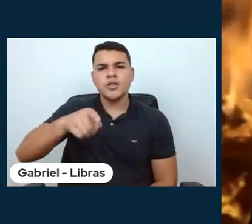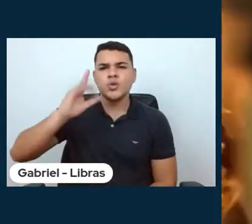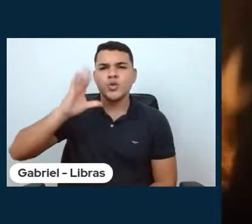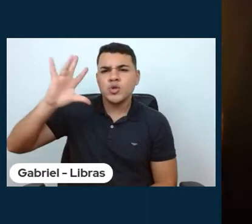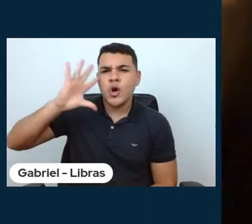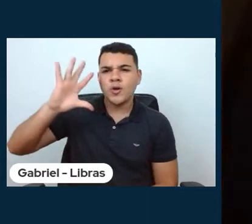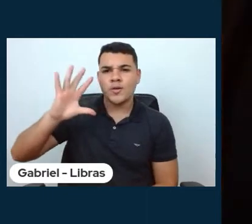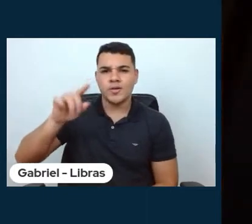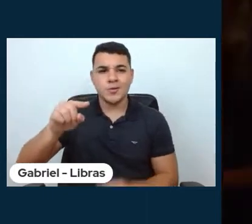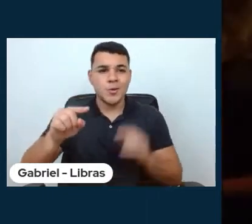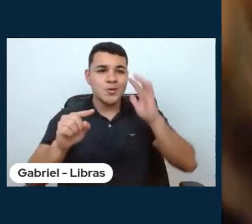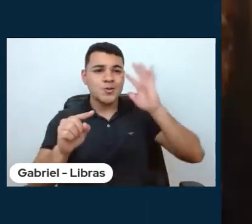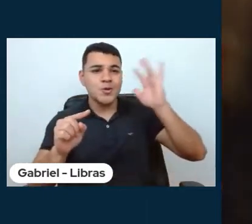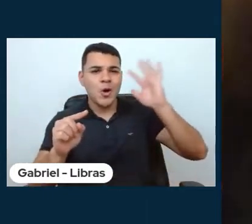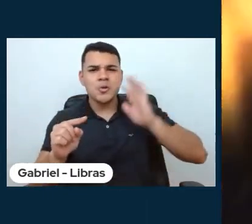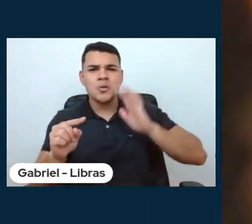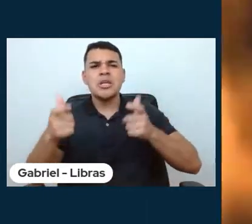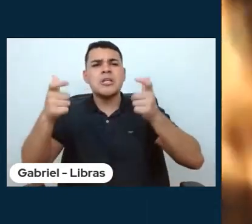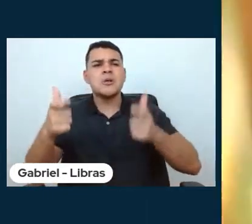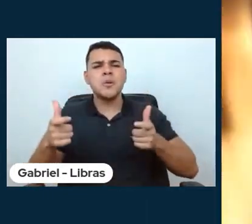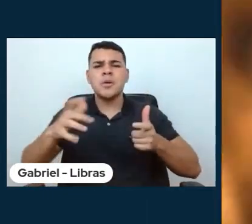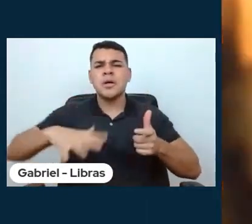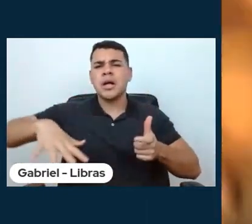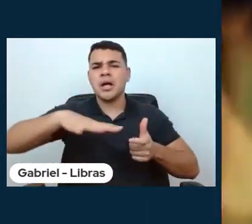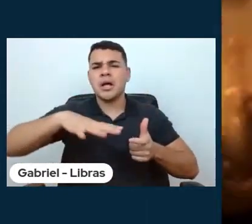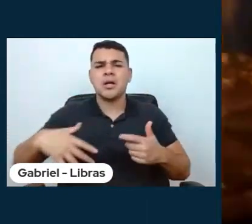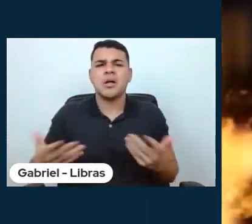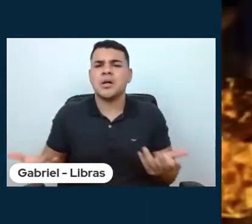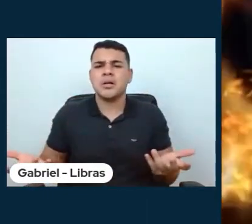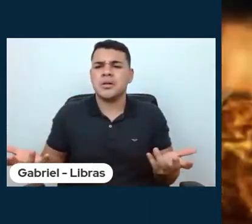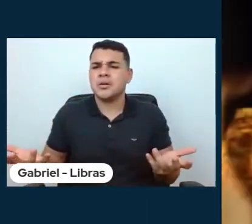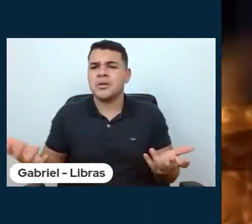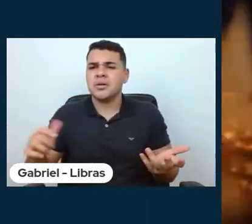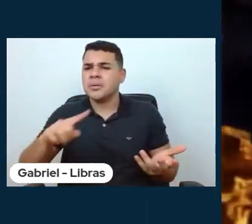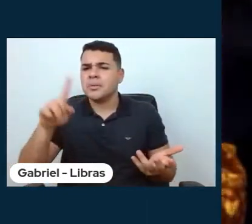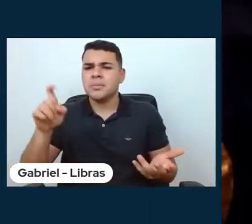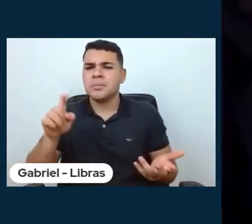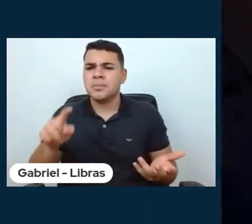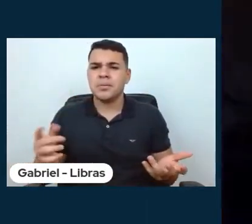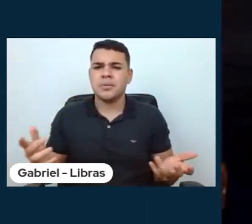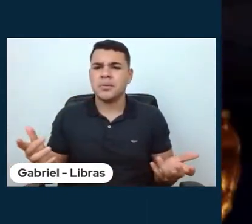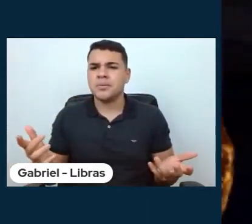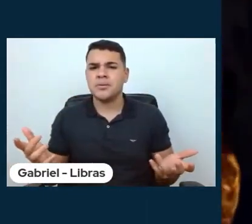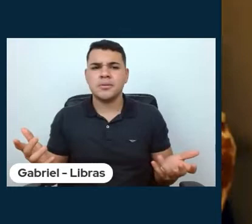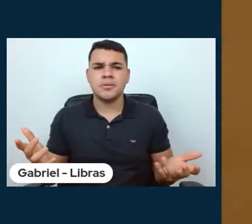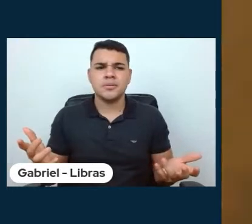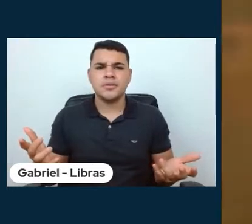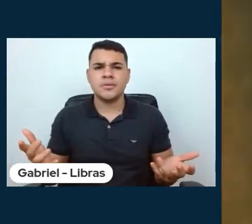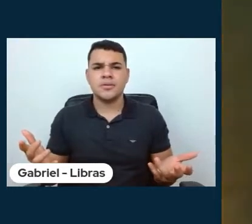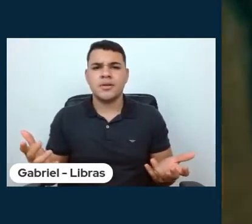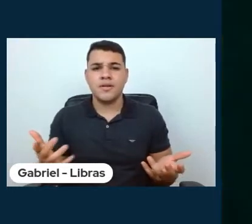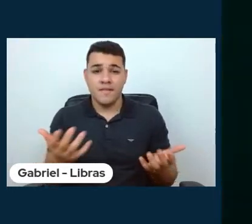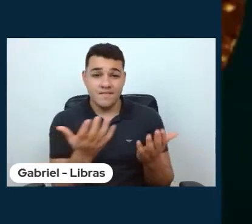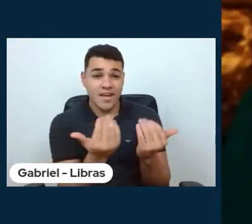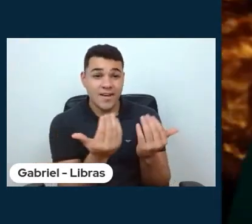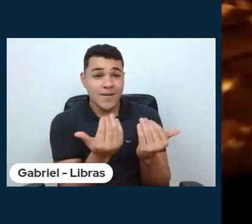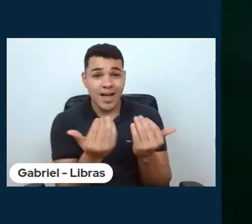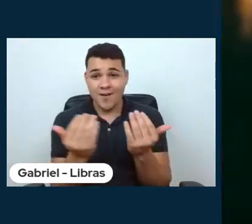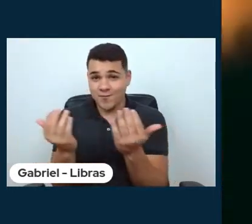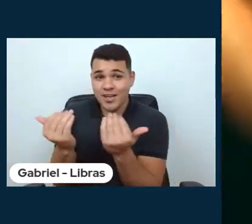carência careca e fica fica fica